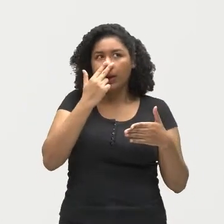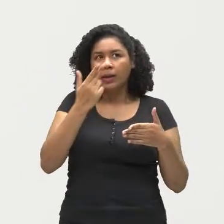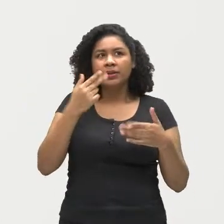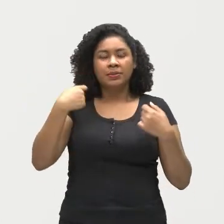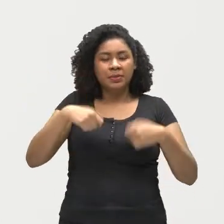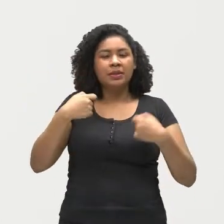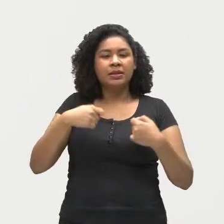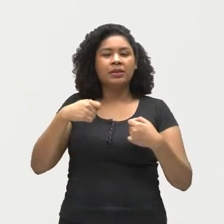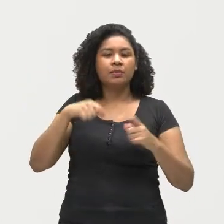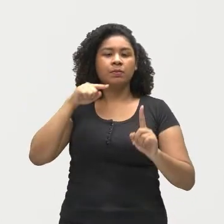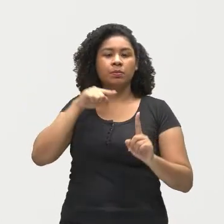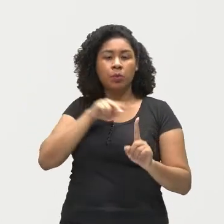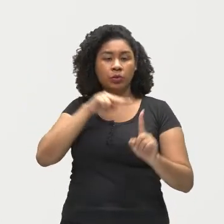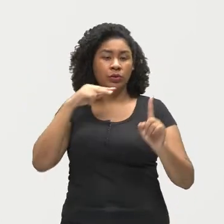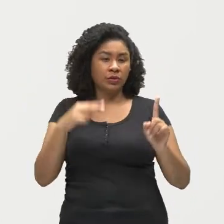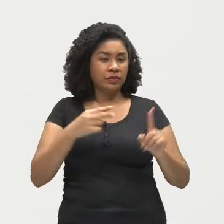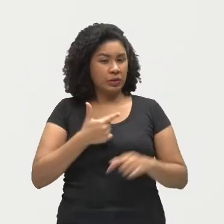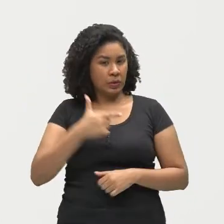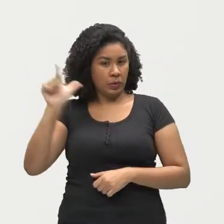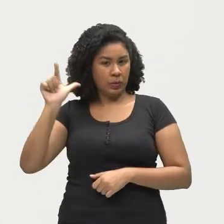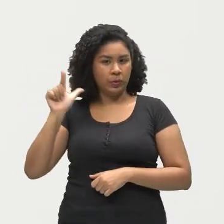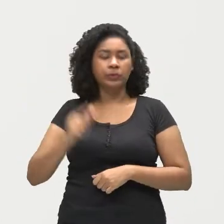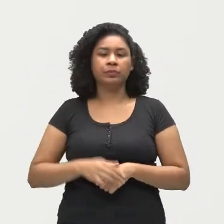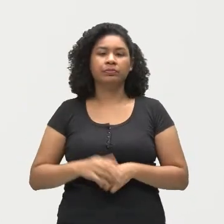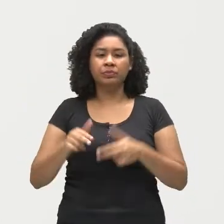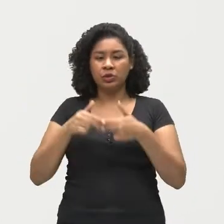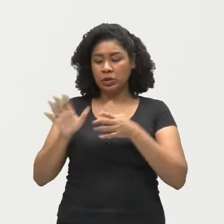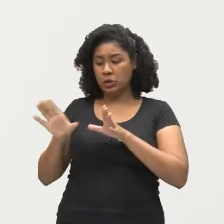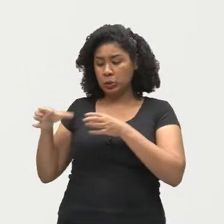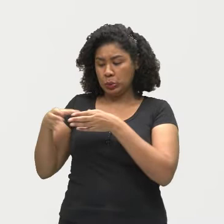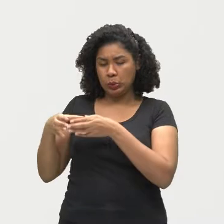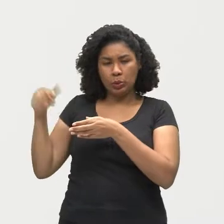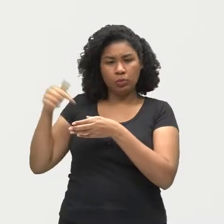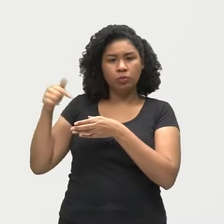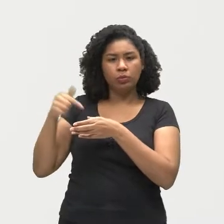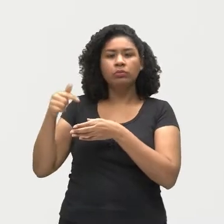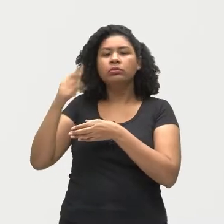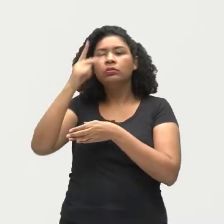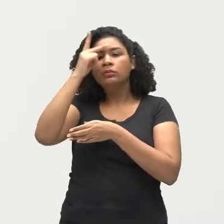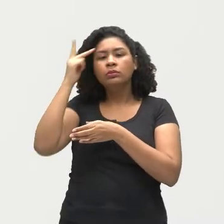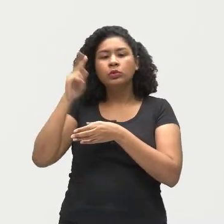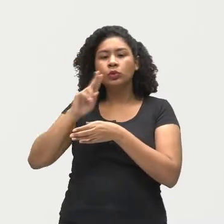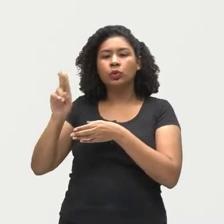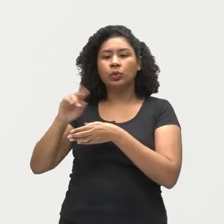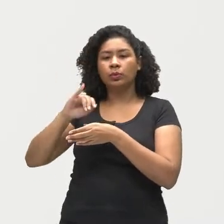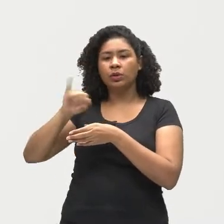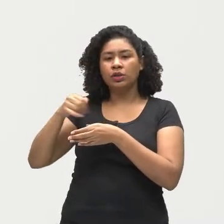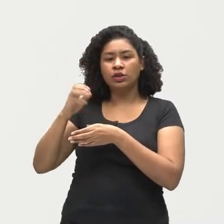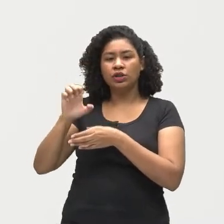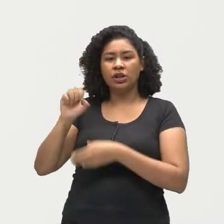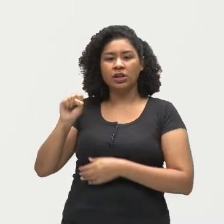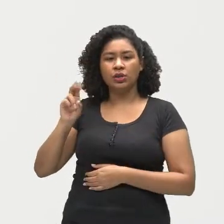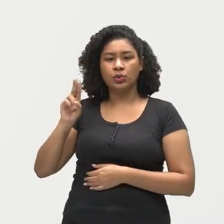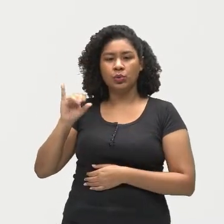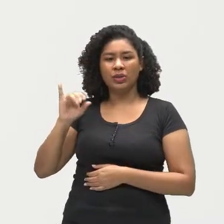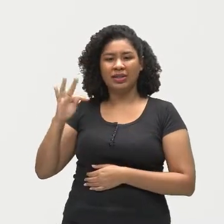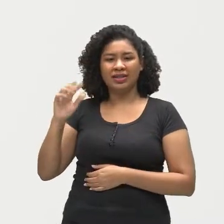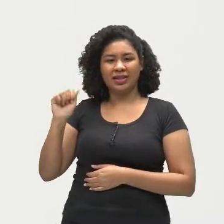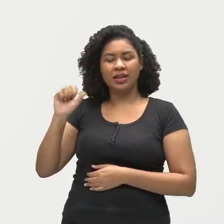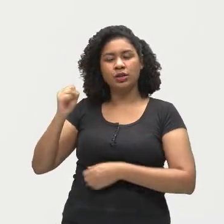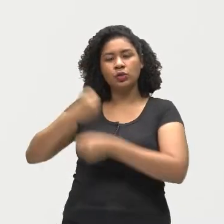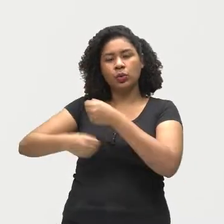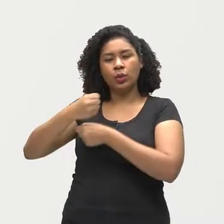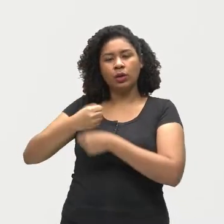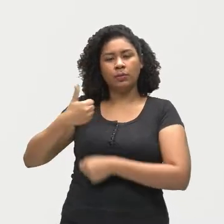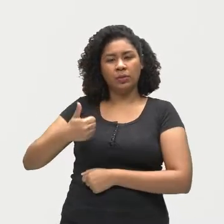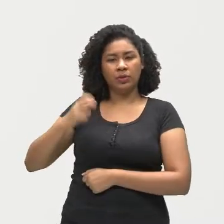Neste sentido, destaca-se a Companhia de Jesus, cujos membros eram conhecidos como jesuítas em 1534. Digo a vocês